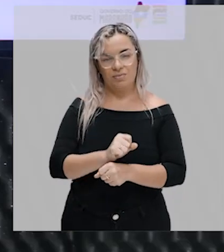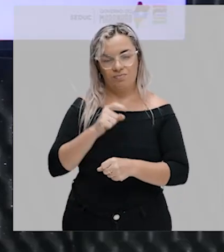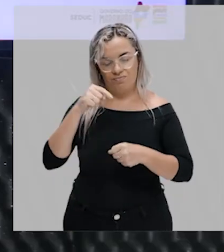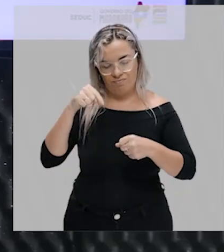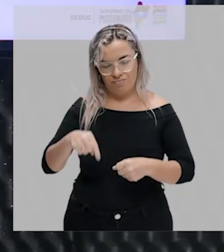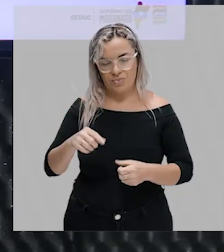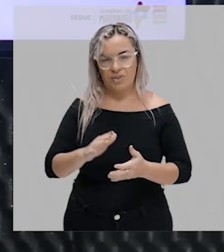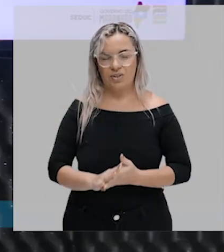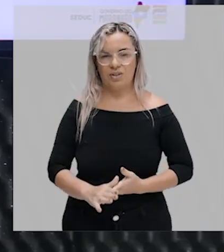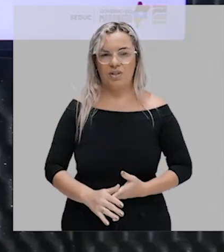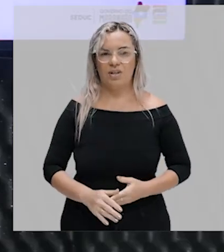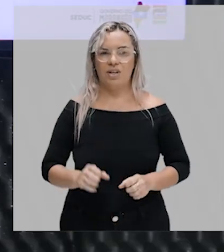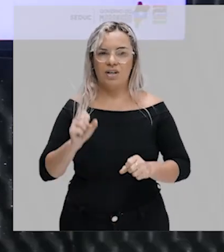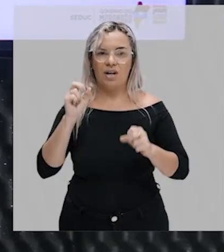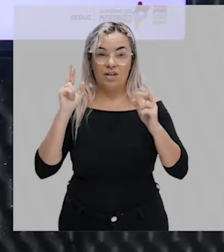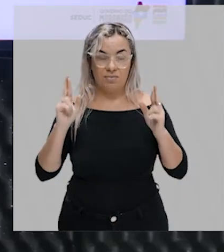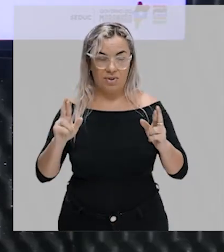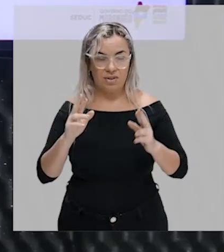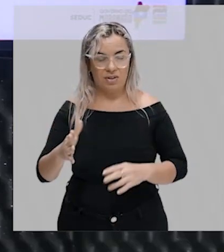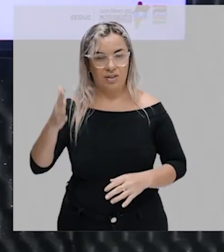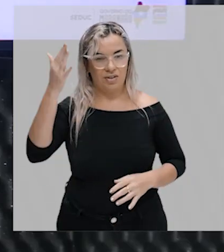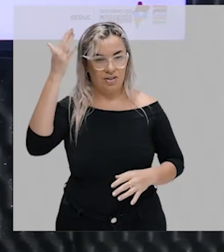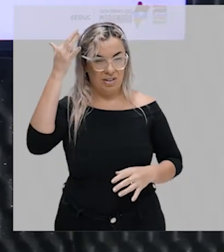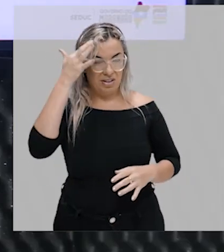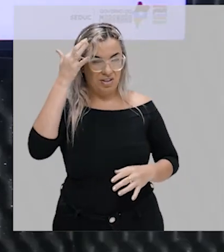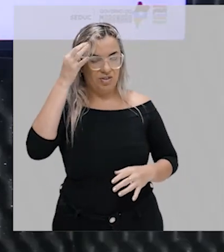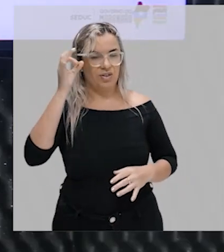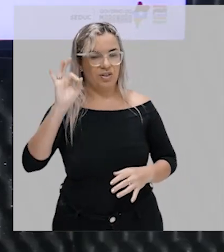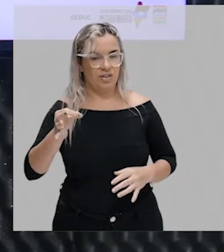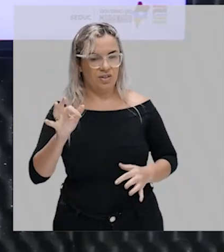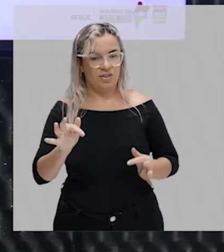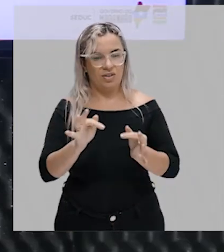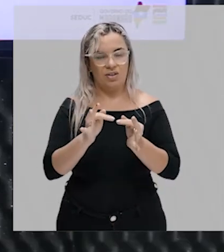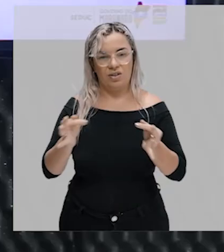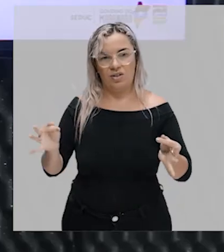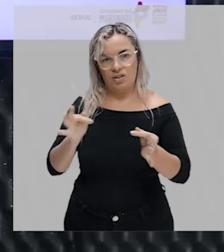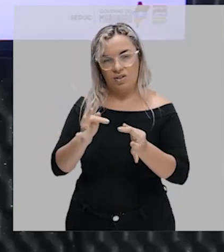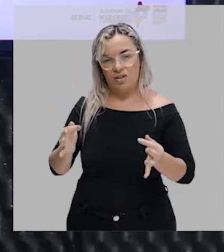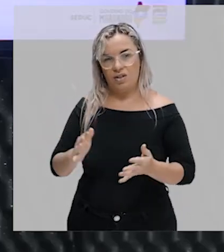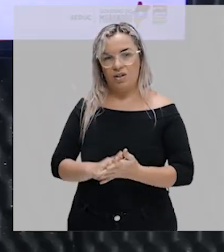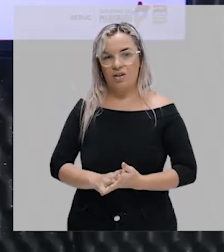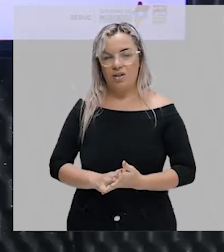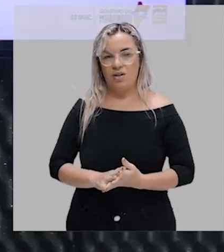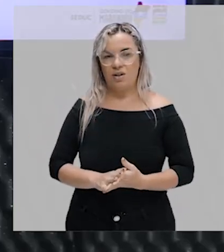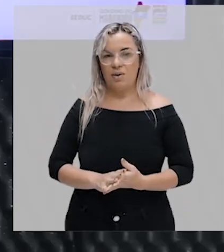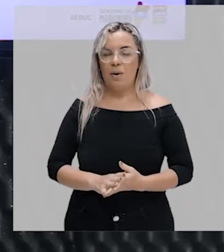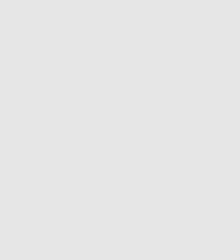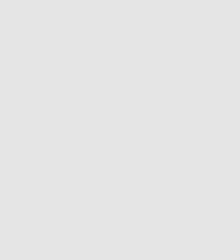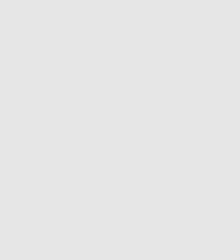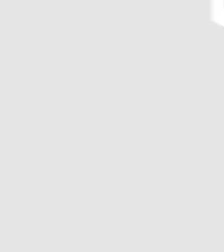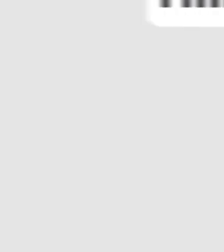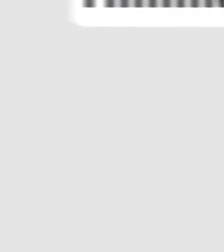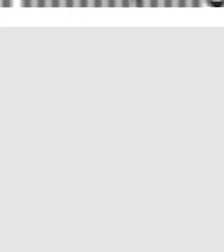tenham entendido direitinho o que é a sintaxe. Até porque eu faço uma pergunta. Compliquei?